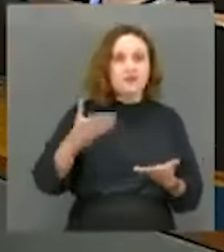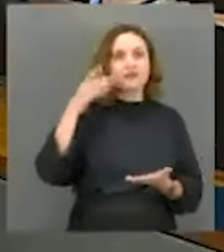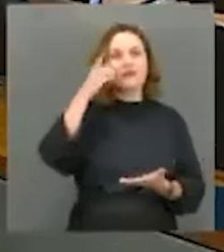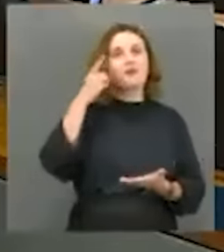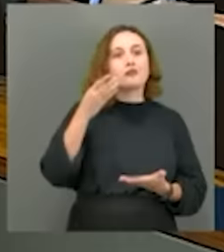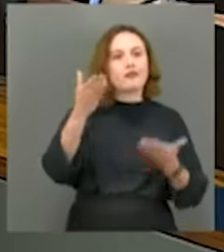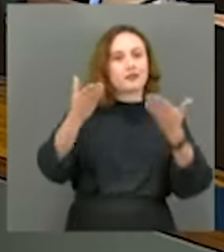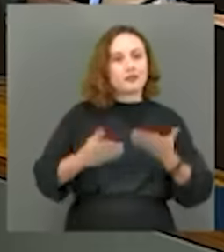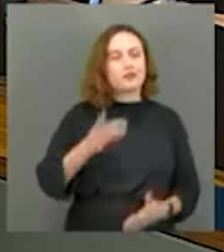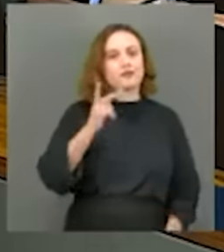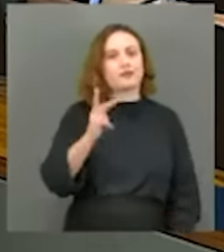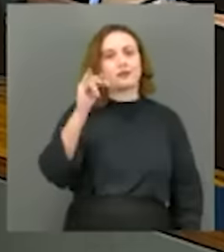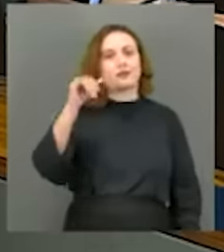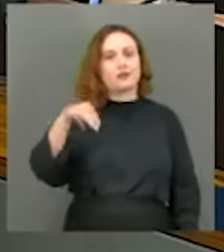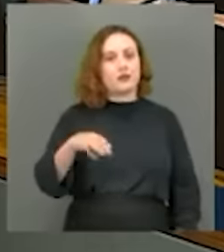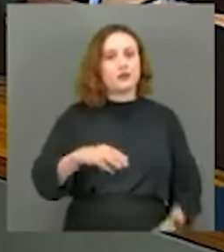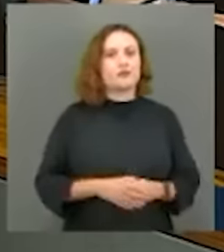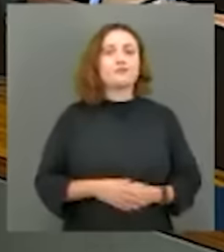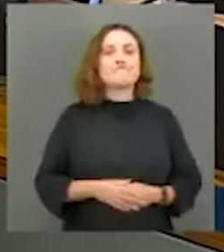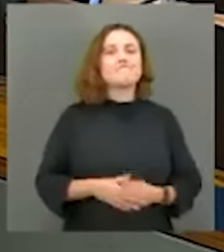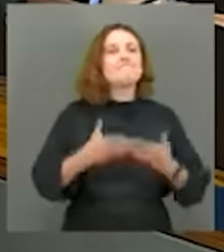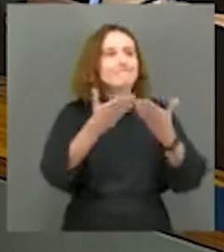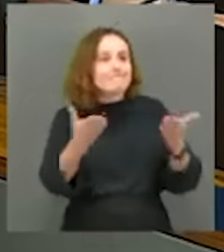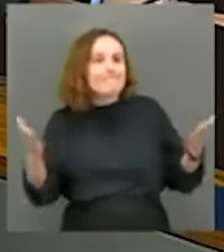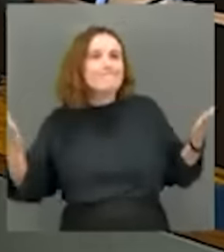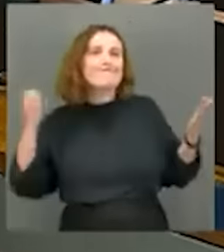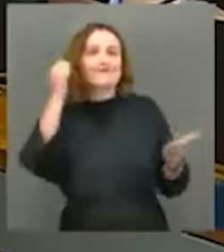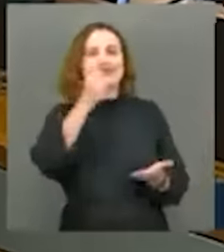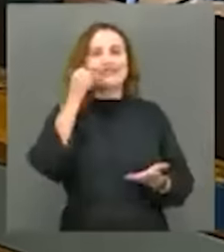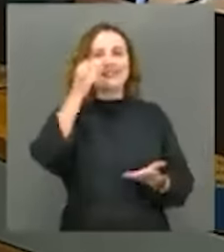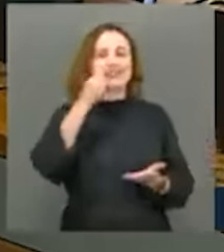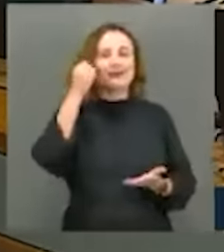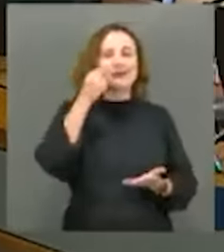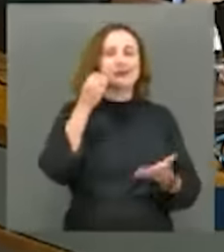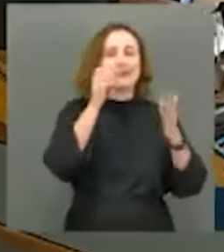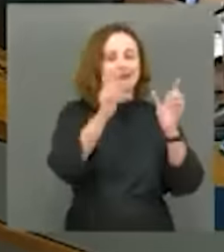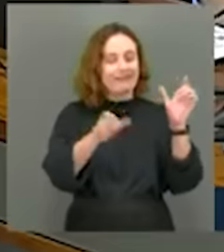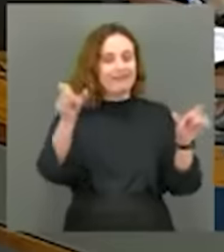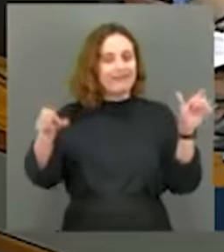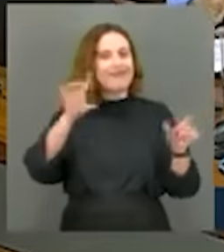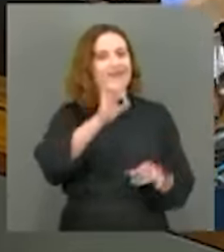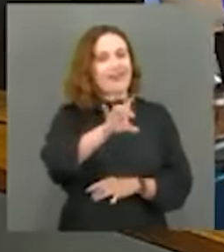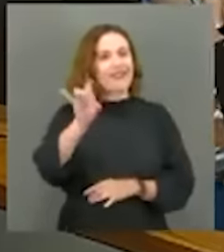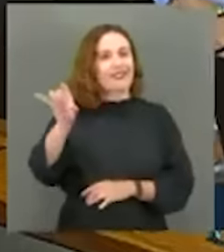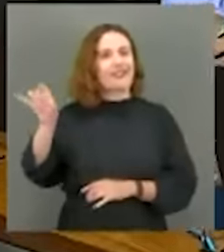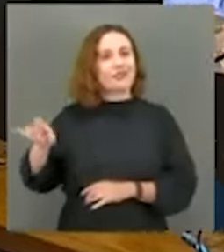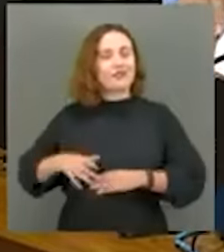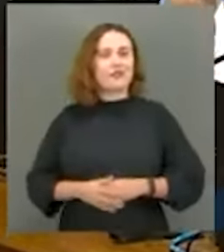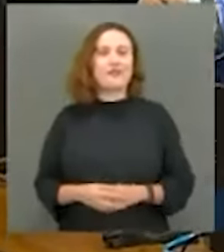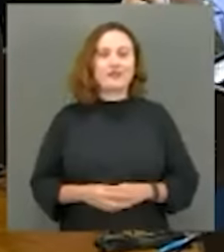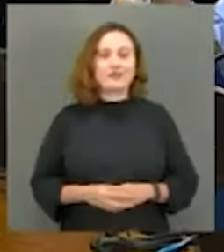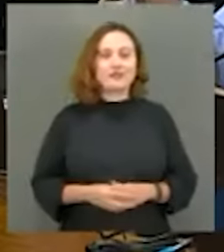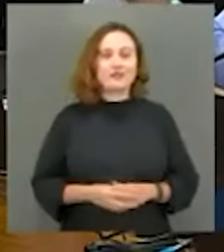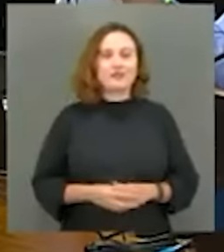presidente Senador oto Senador Líder Efraim Senador Sérgio M Senador do Malta primeiro